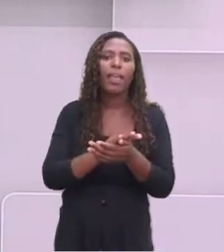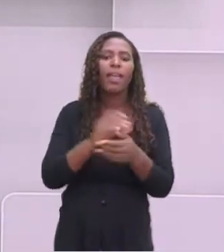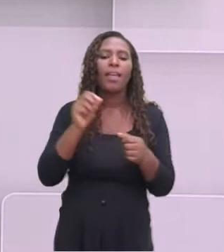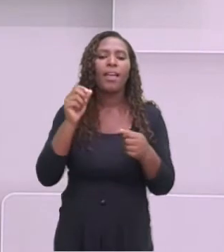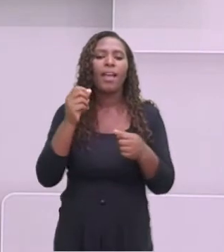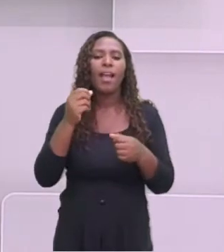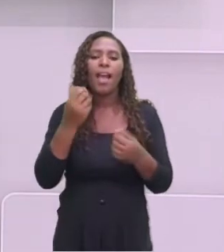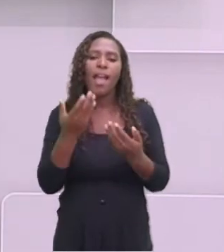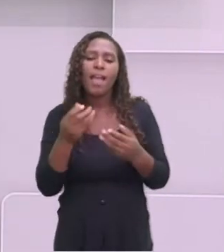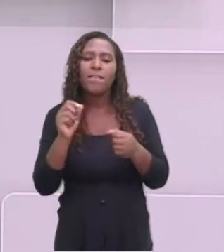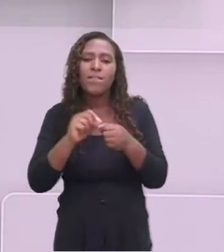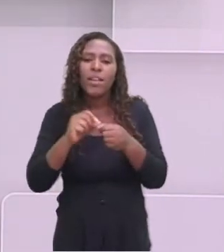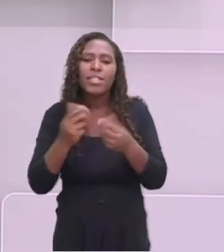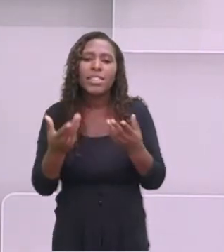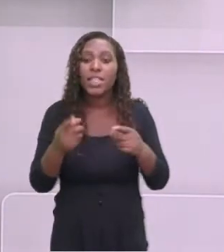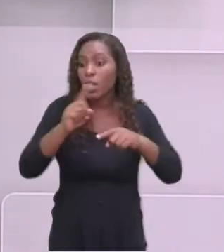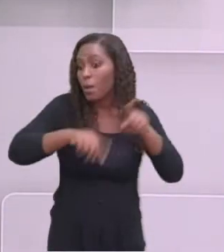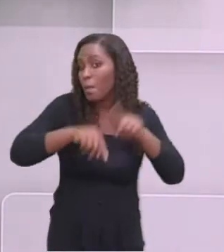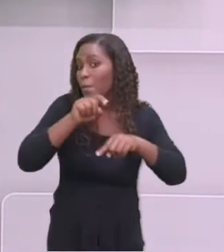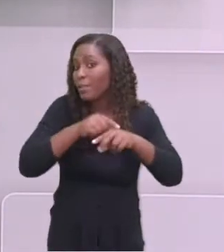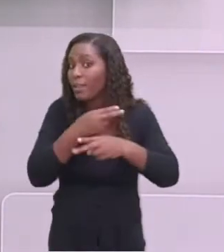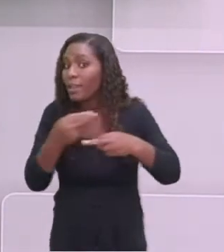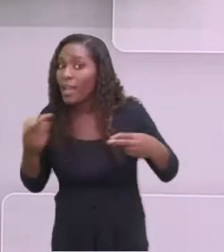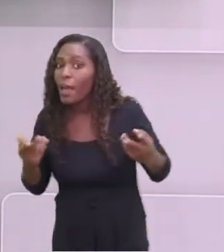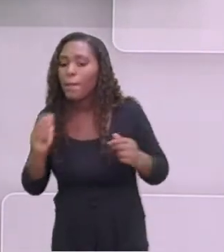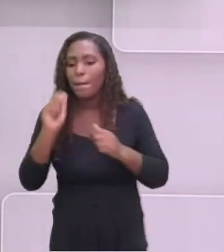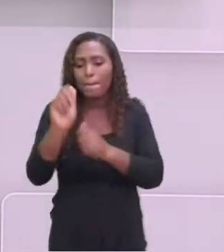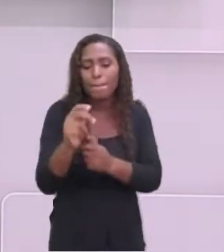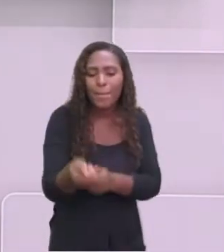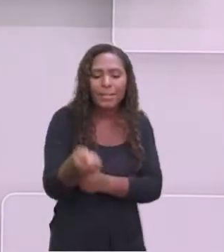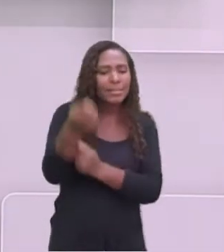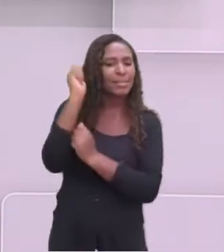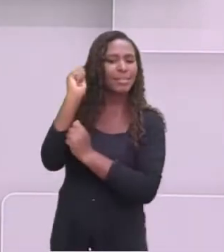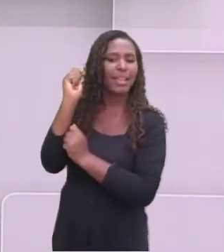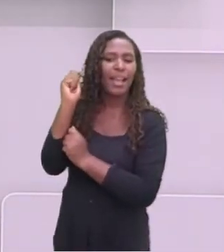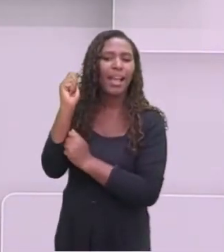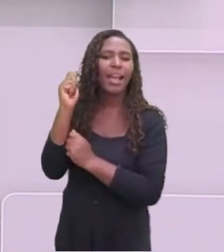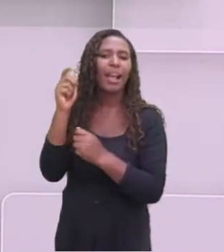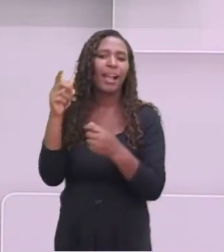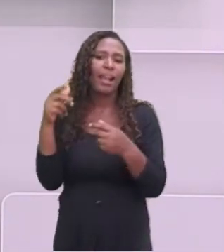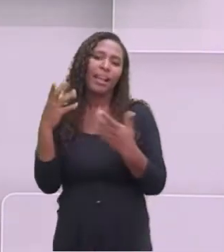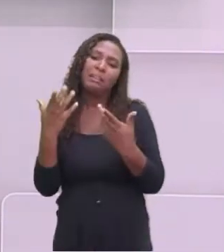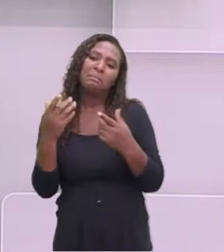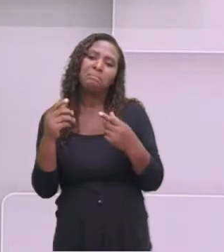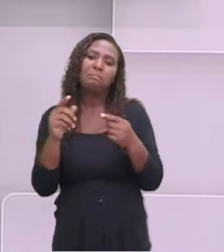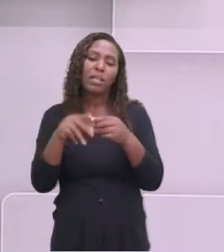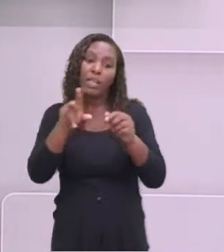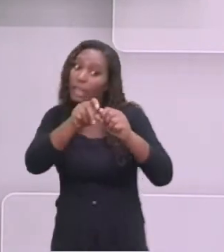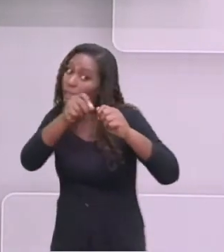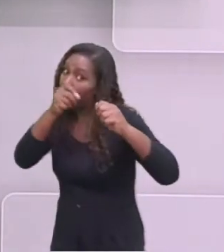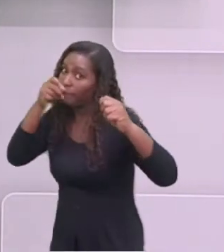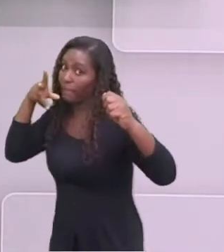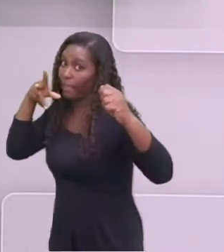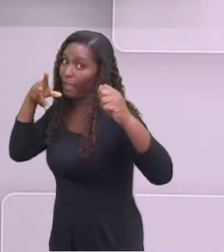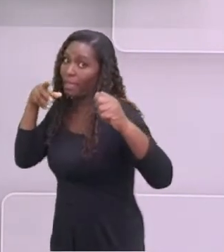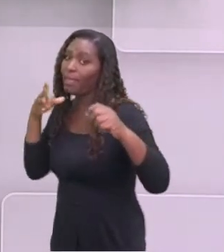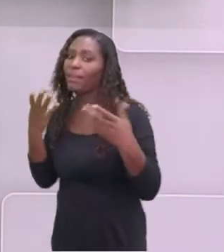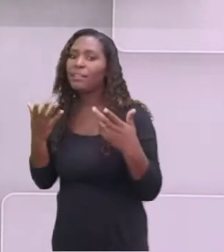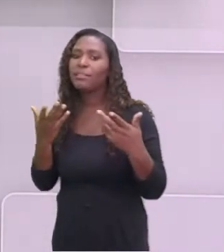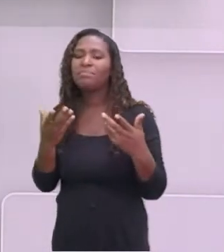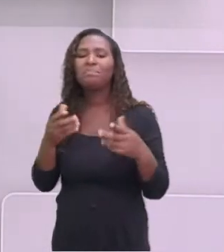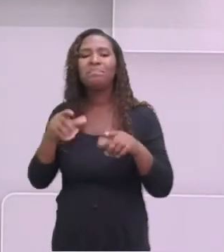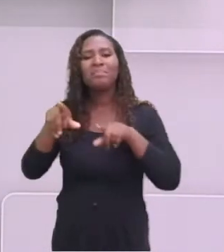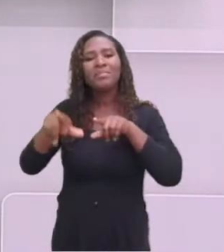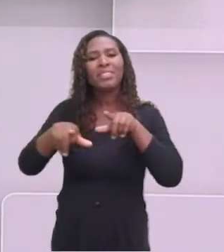fabricavam canoas, guerreavam, caçavam e preparavam a terra para o cultivo. E